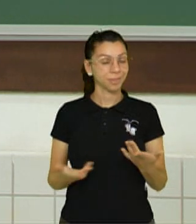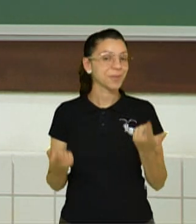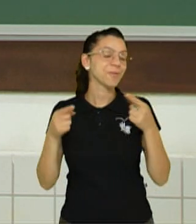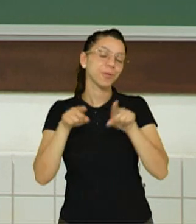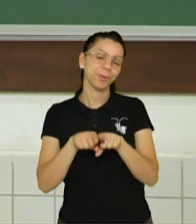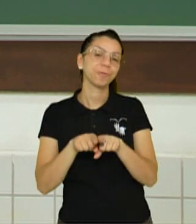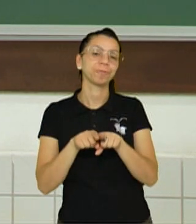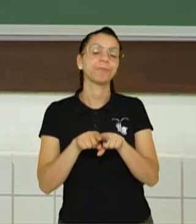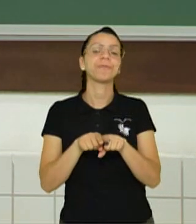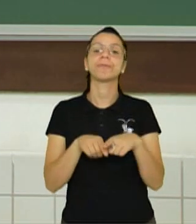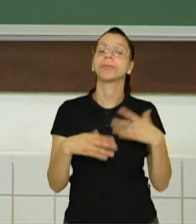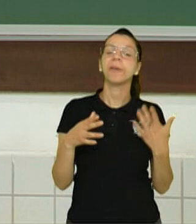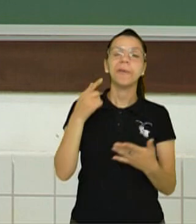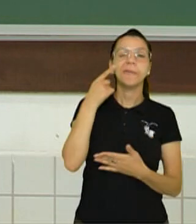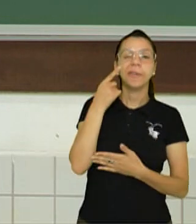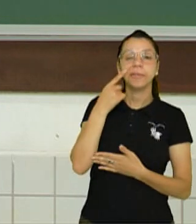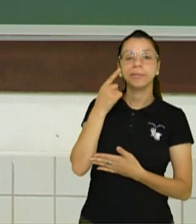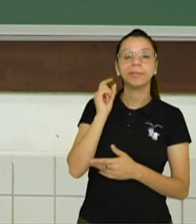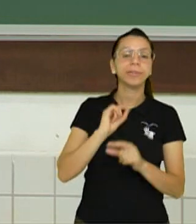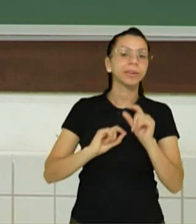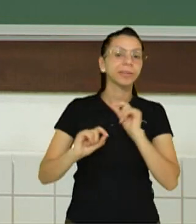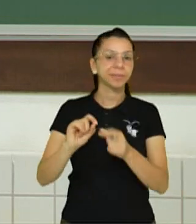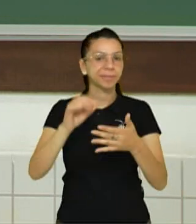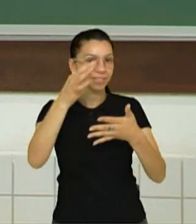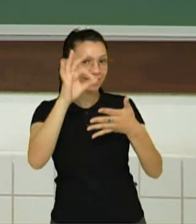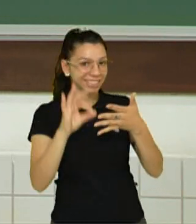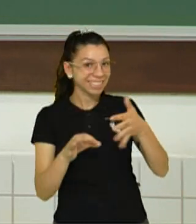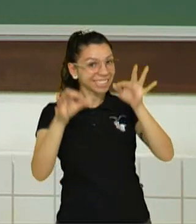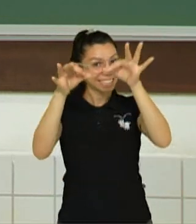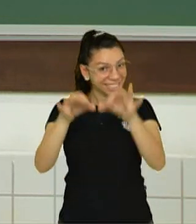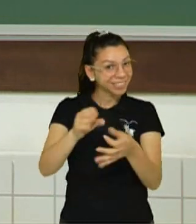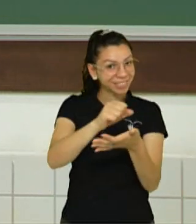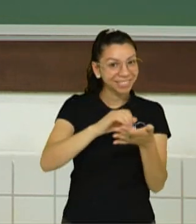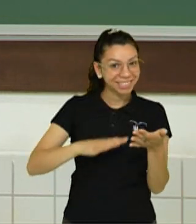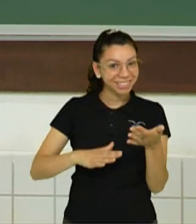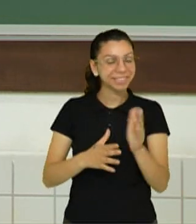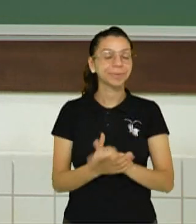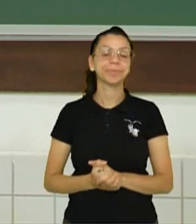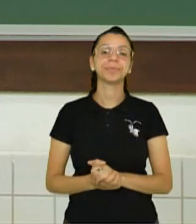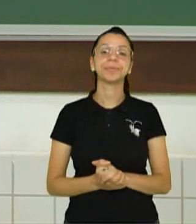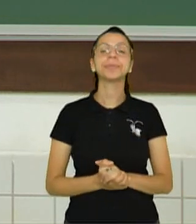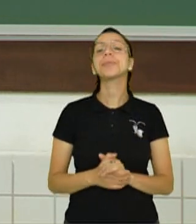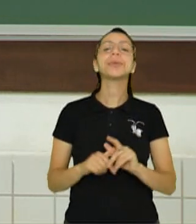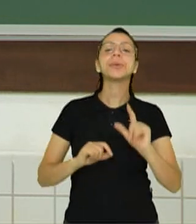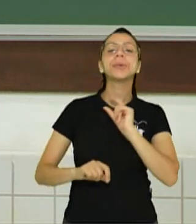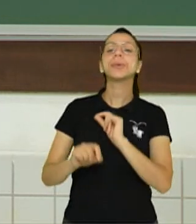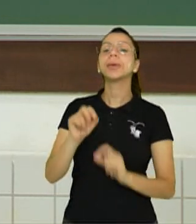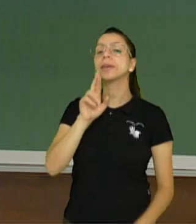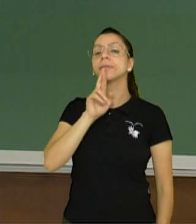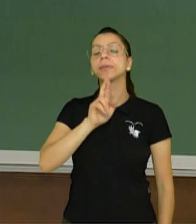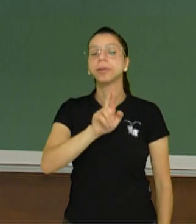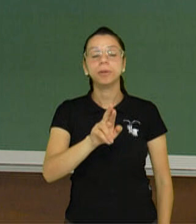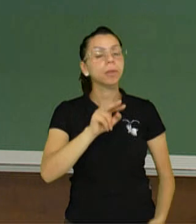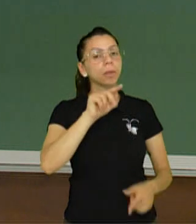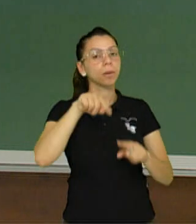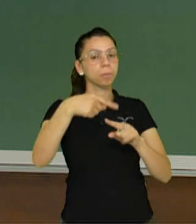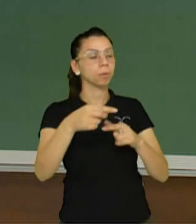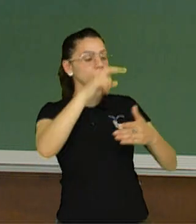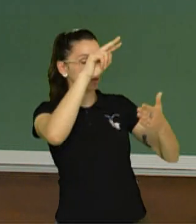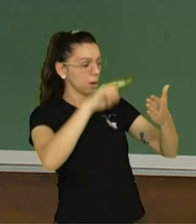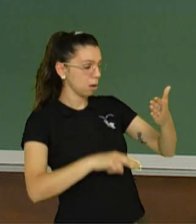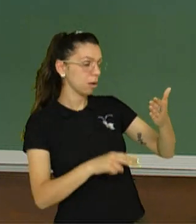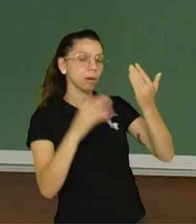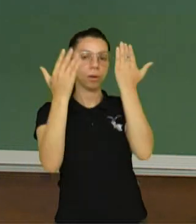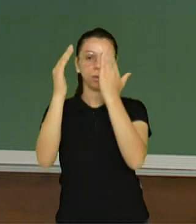já voltamos. Vamos ver agora se você acertou o exercício? O que é que você marcou depois de ler o enunciado e analisar